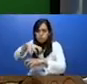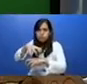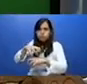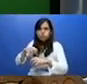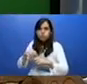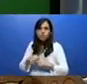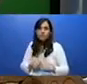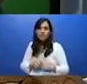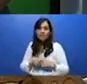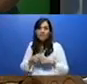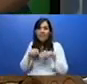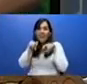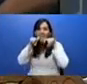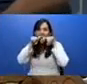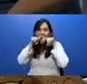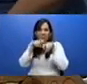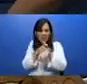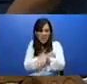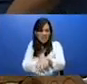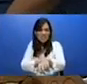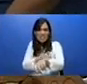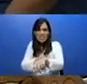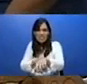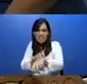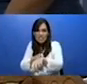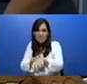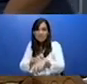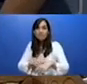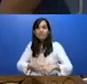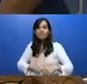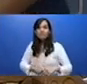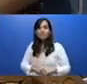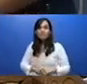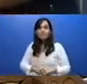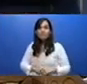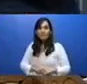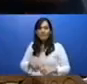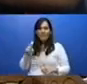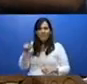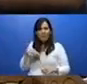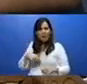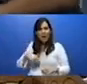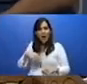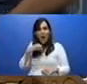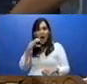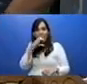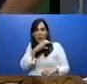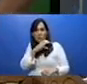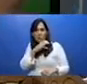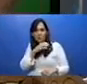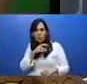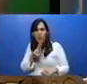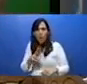tigre dentes de sabre, tá, crianças? Será que ele era lento? Será que ele era rápido? Olha, além